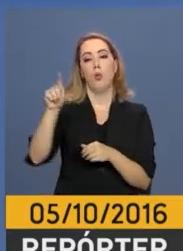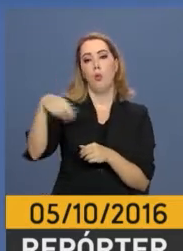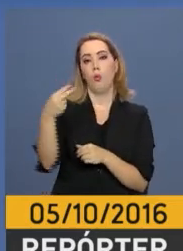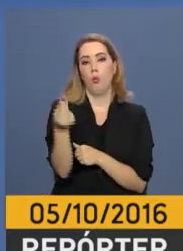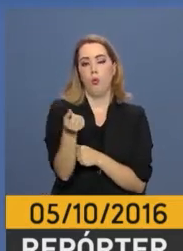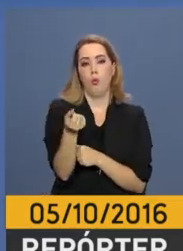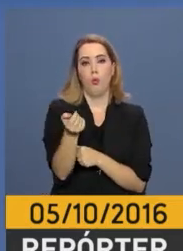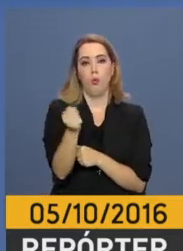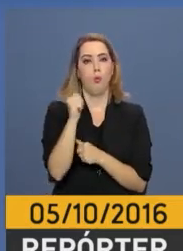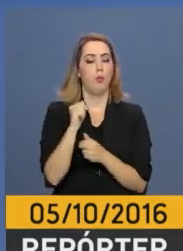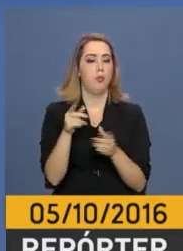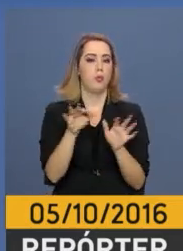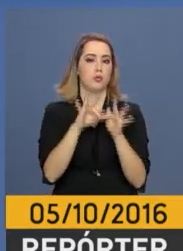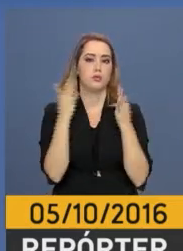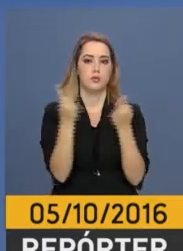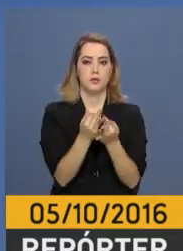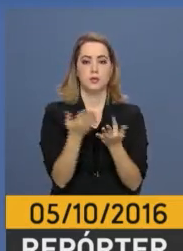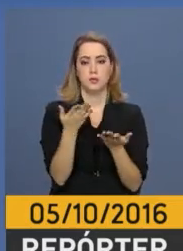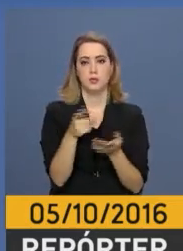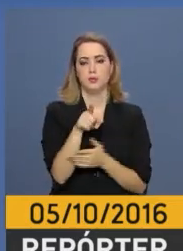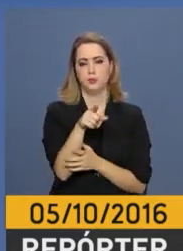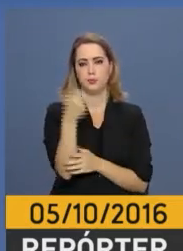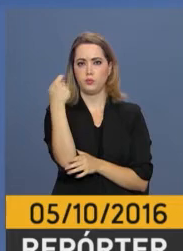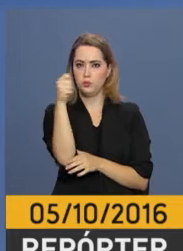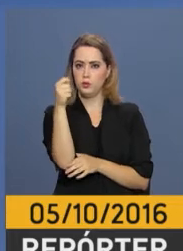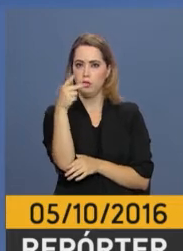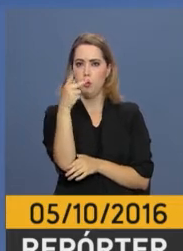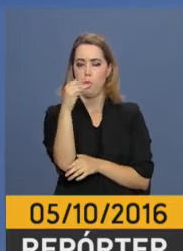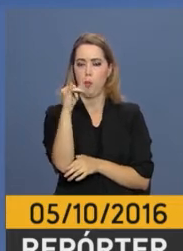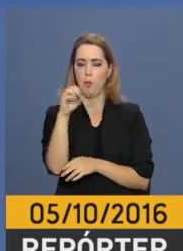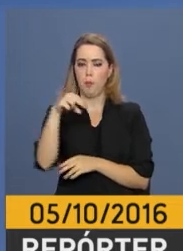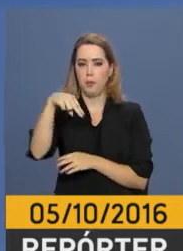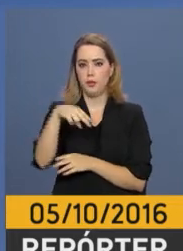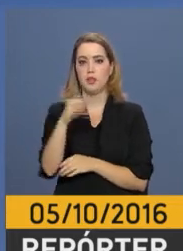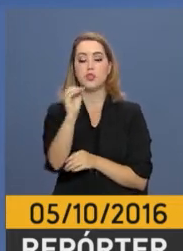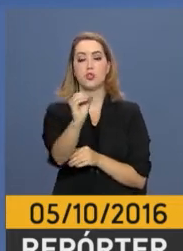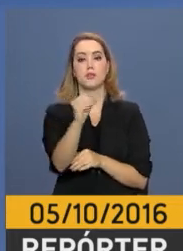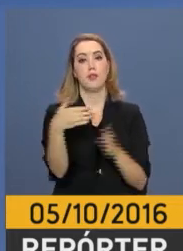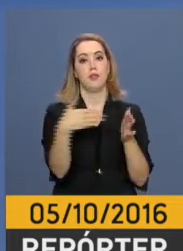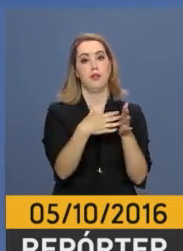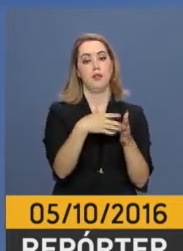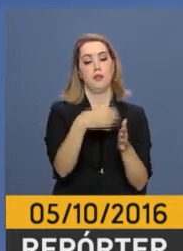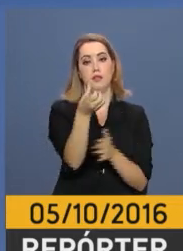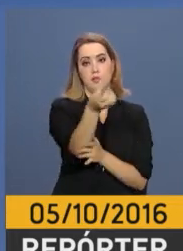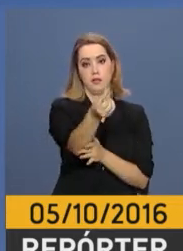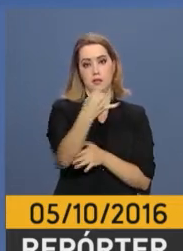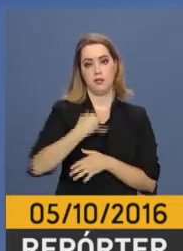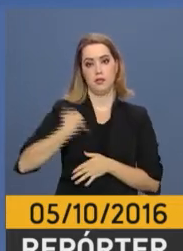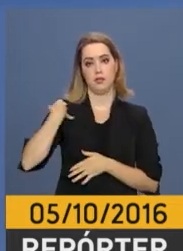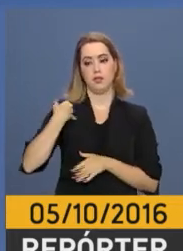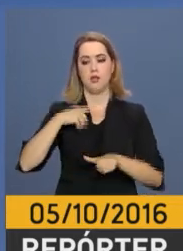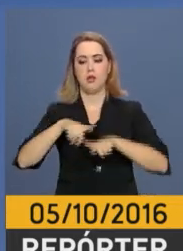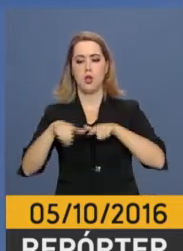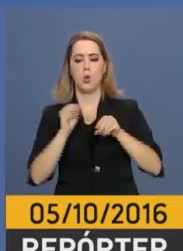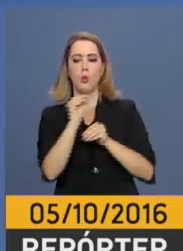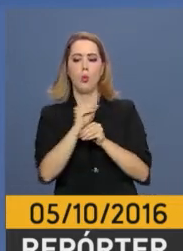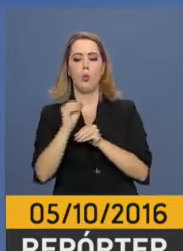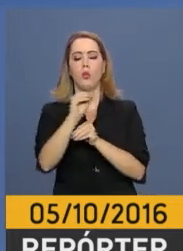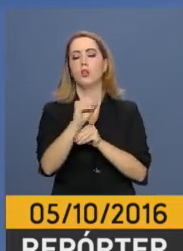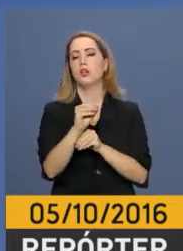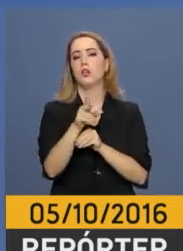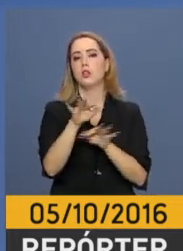que eu conheço melhor o pinho é de 0 a 6 anos e trabalha com famílias com renda de meio salário mínimo